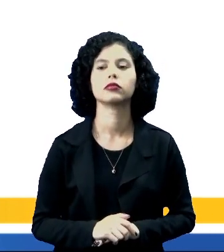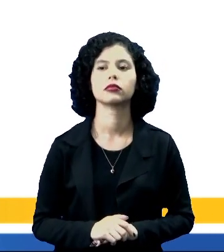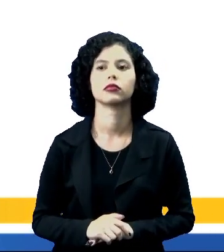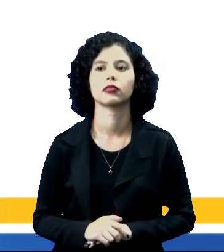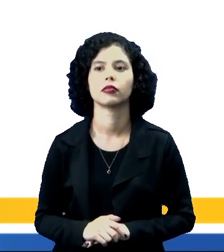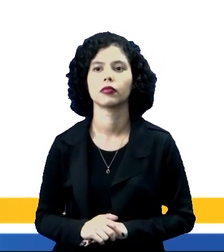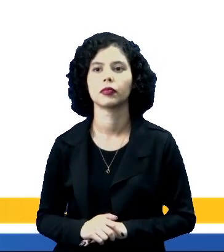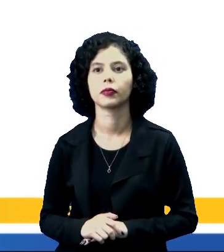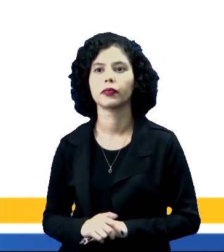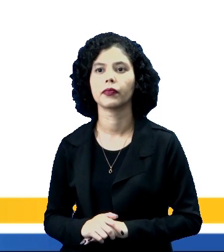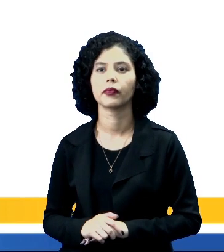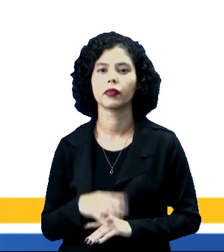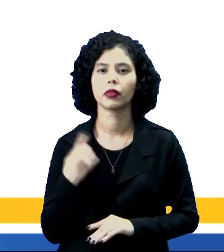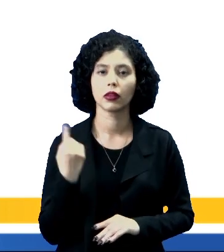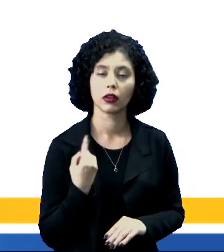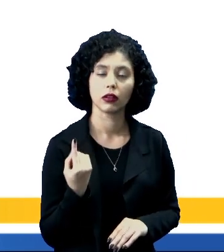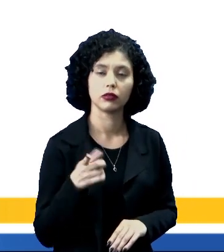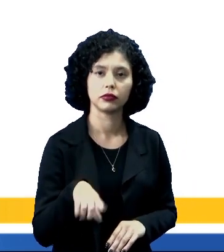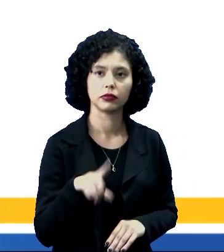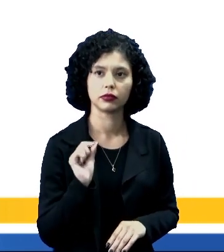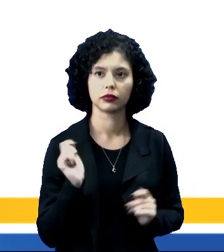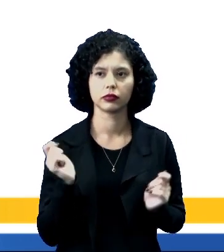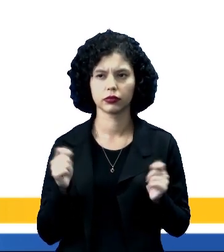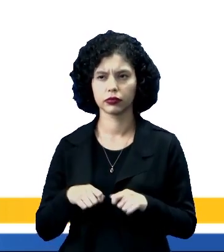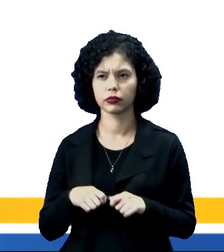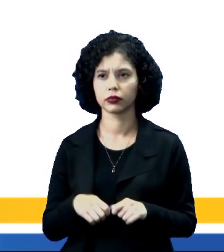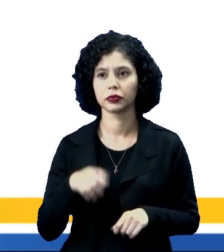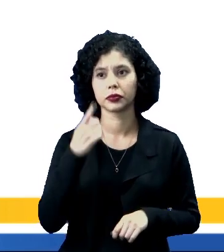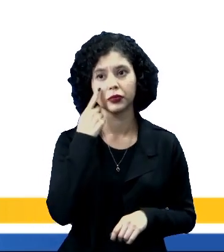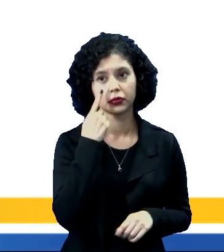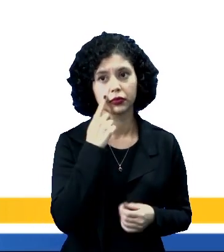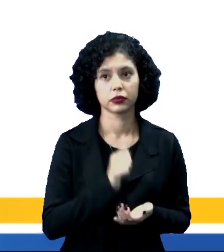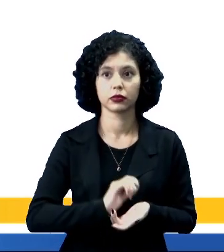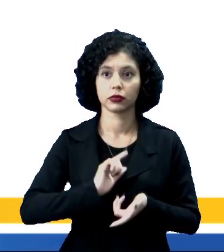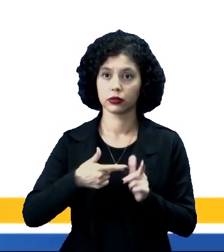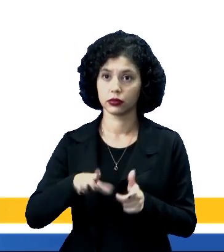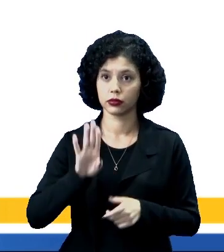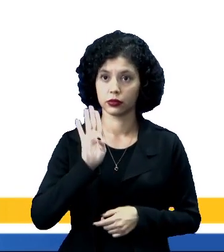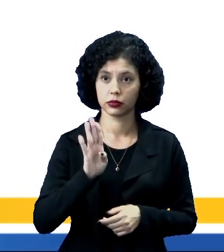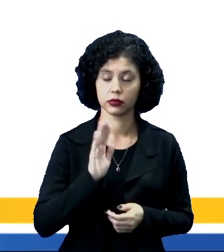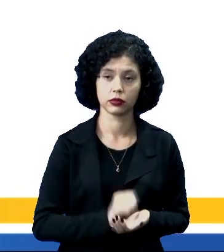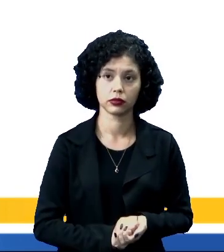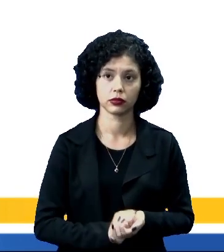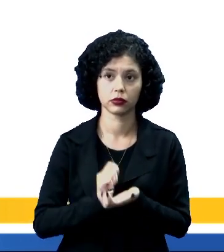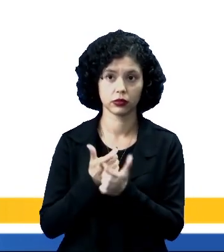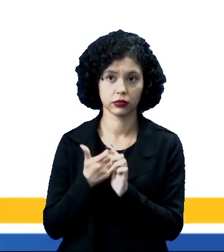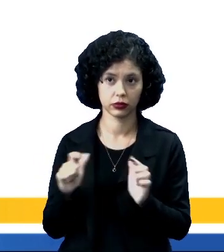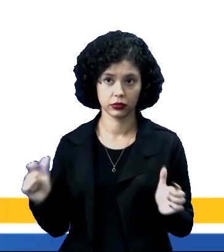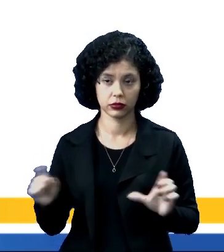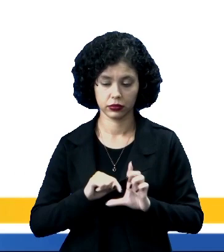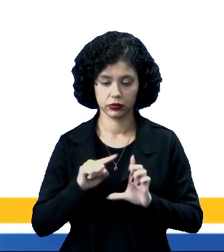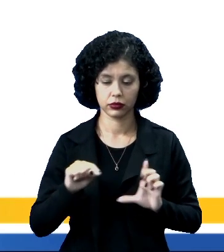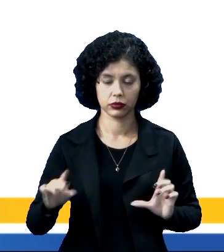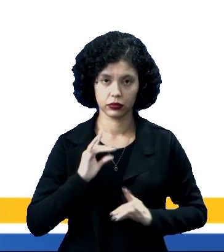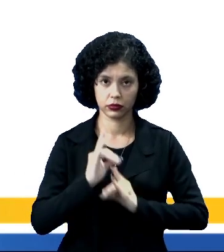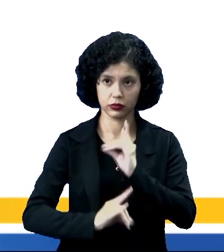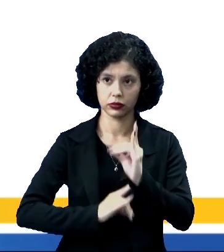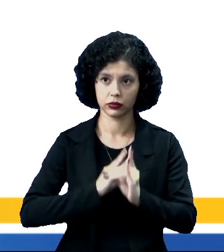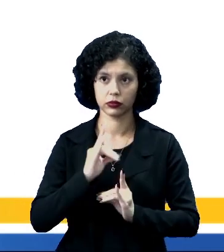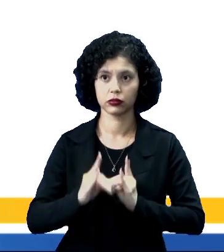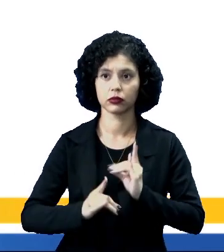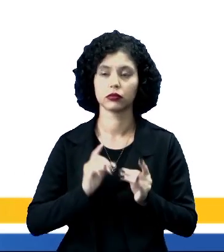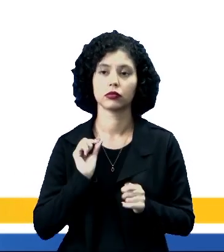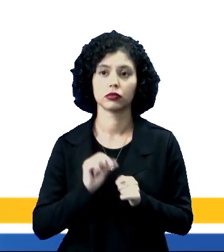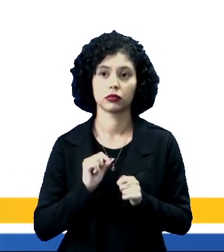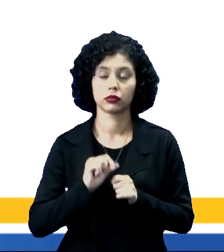nesse caso a única alternativa possível aí que nós vamos ter a letra b o aumento do índice de estrógeno